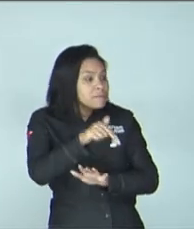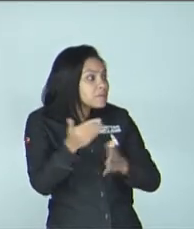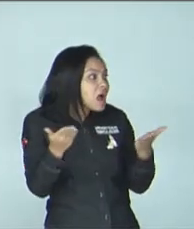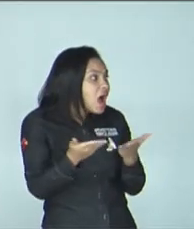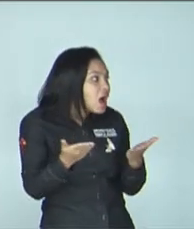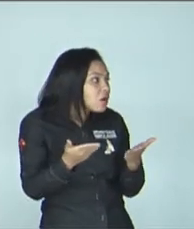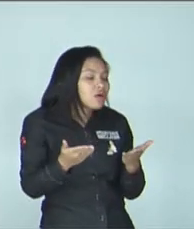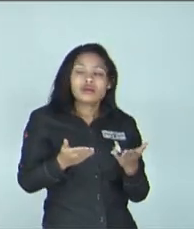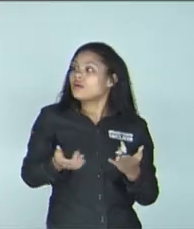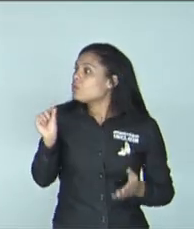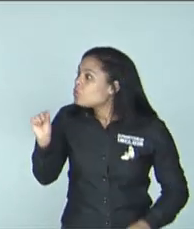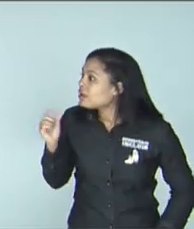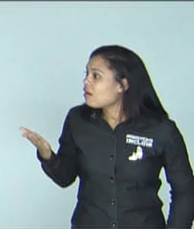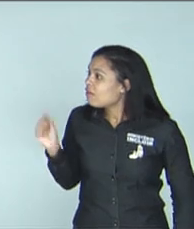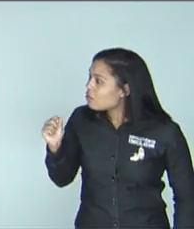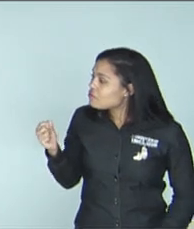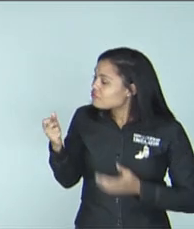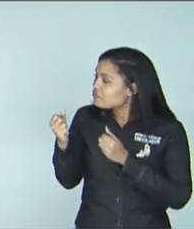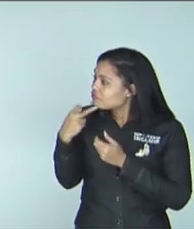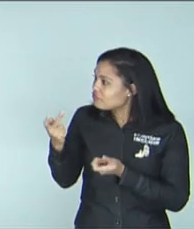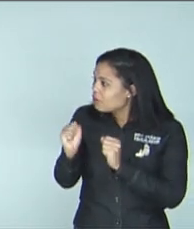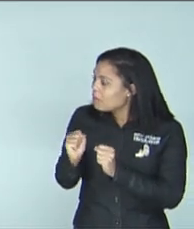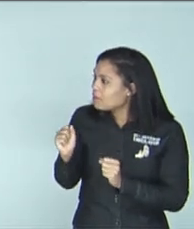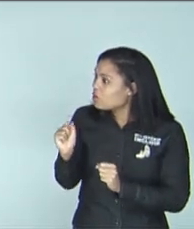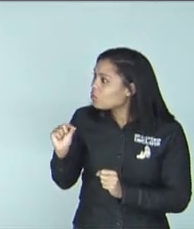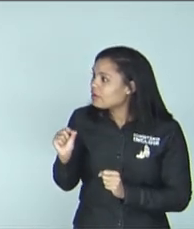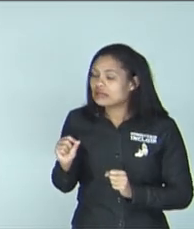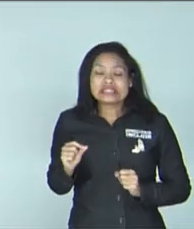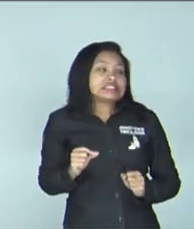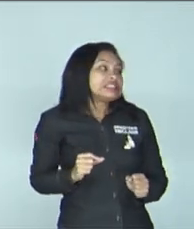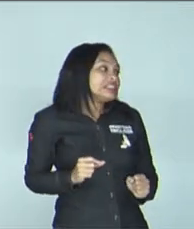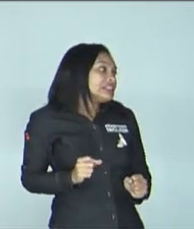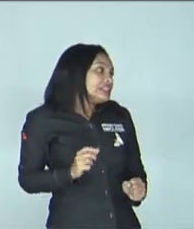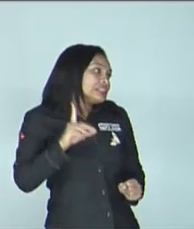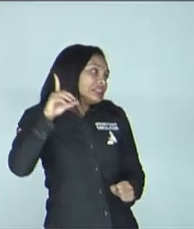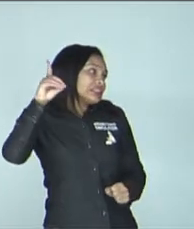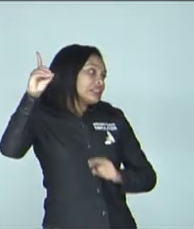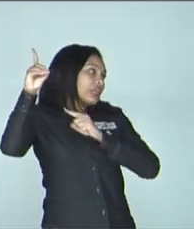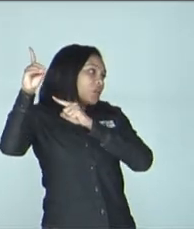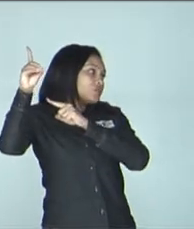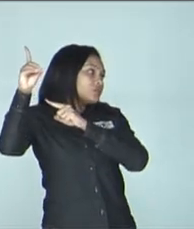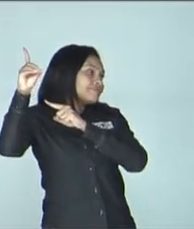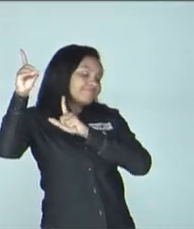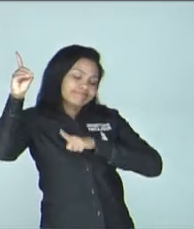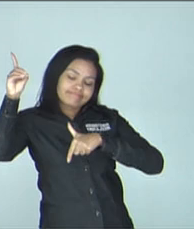que fala mago é o dedo de deus